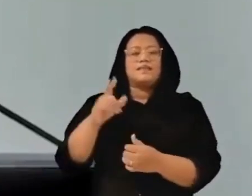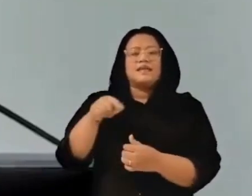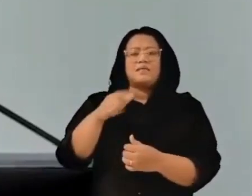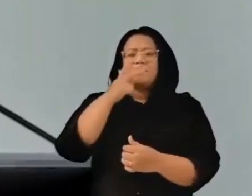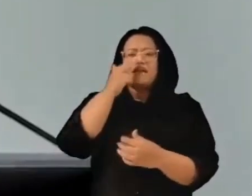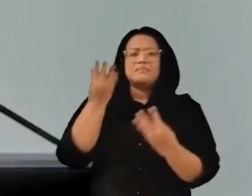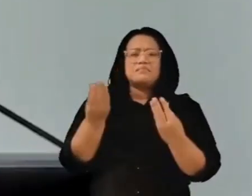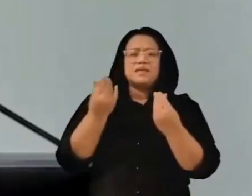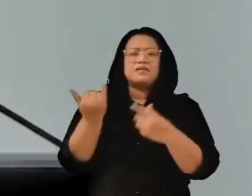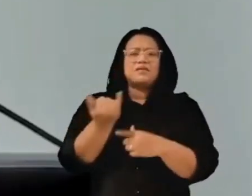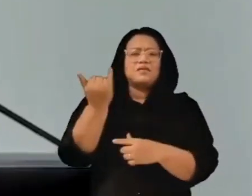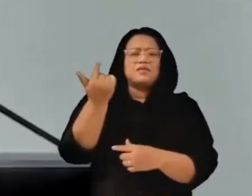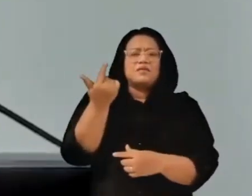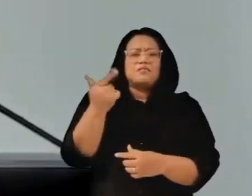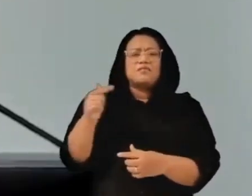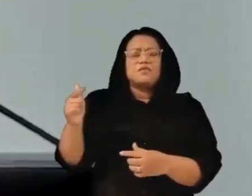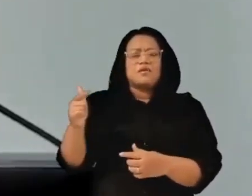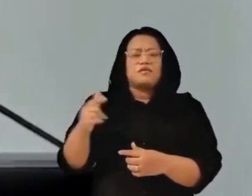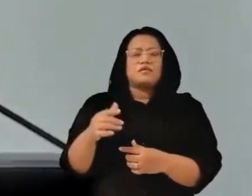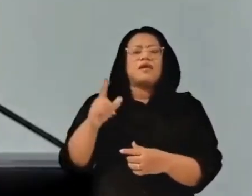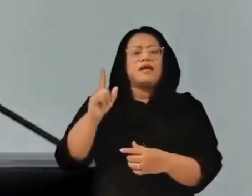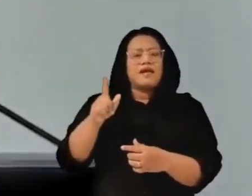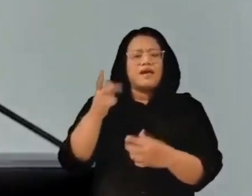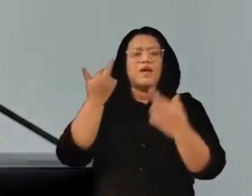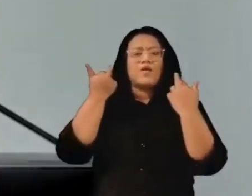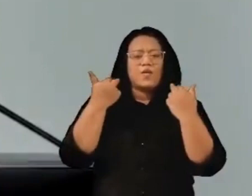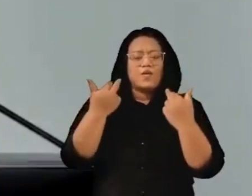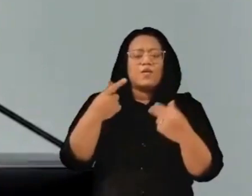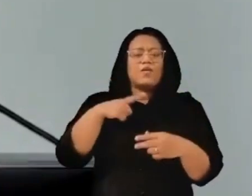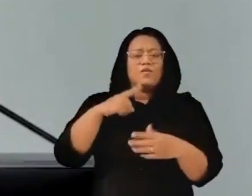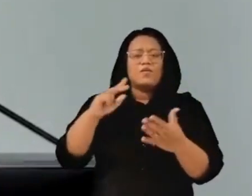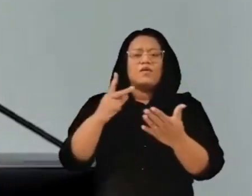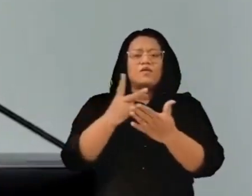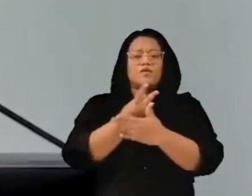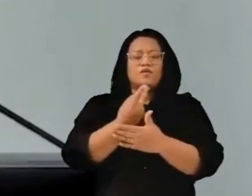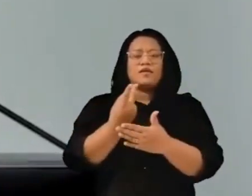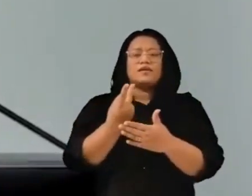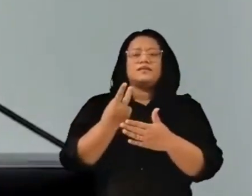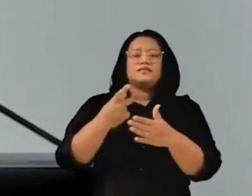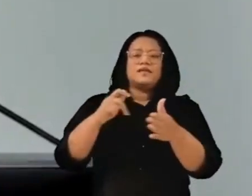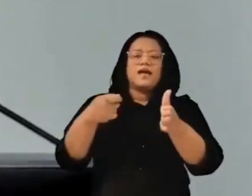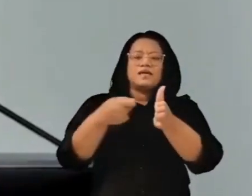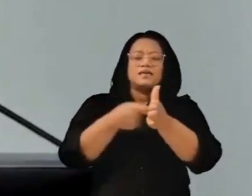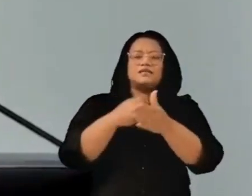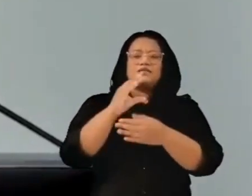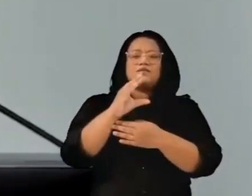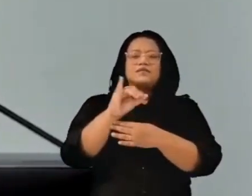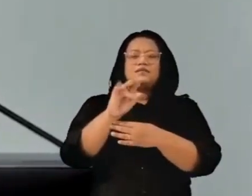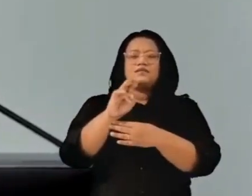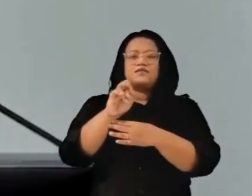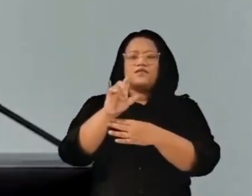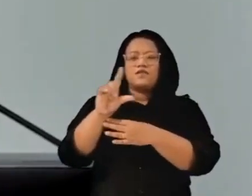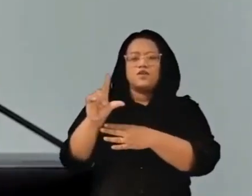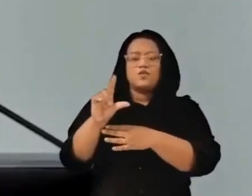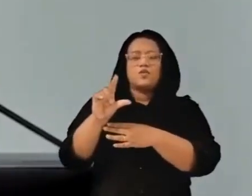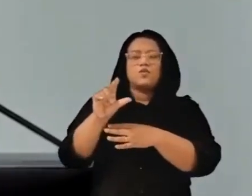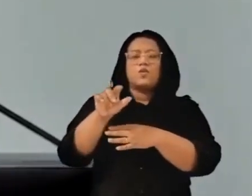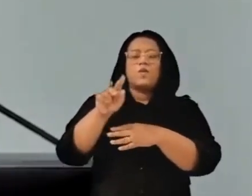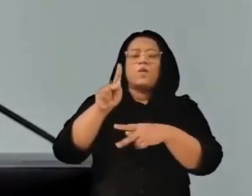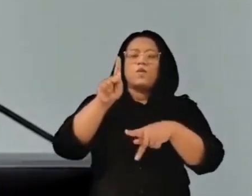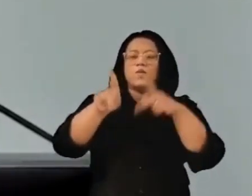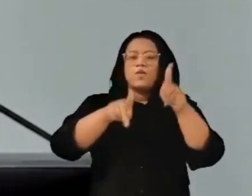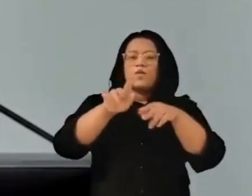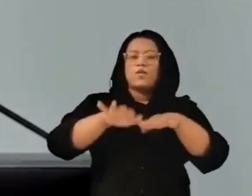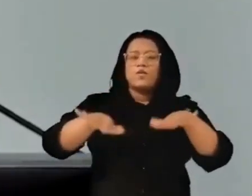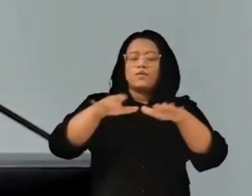irrelevantes, na verdade. Isso é muito comum nas ações civis públicas que tratam de questão ambiental. Quer dizer, muitas vezes há decisões que